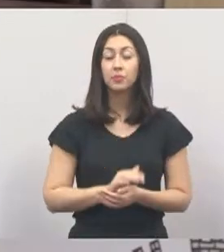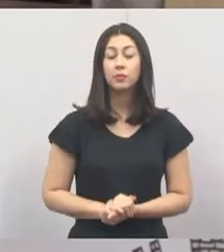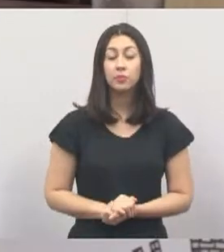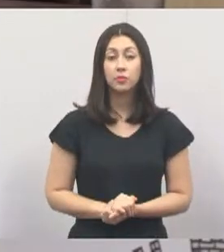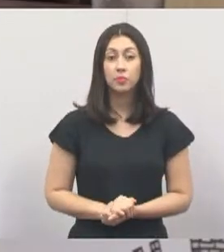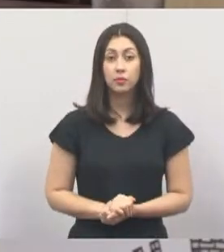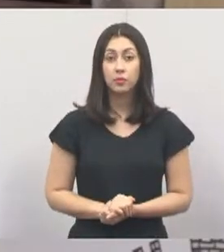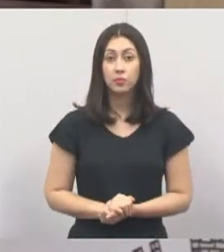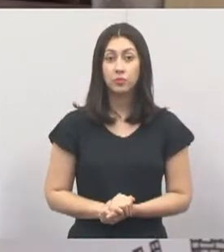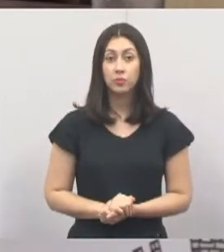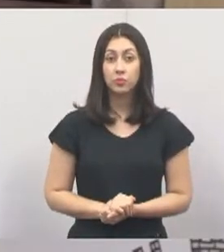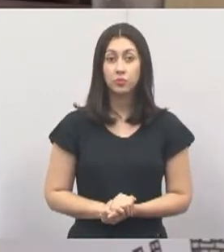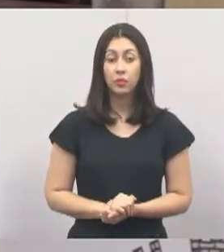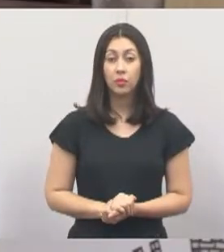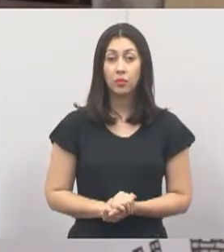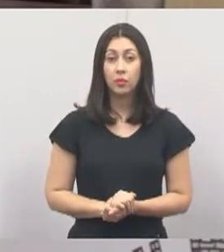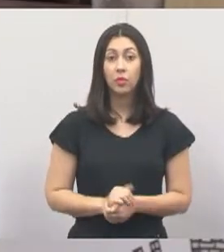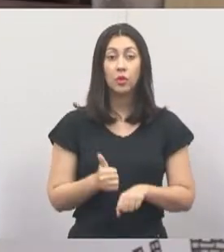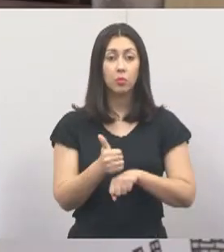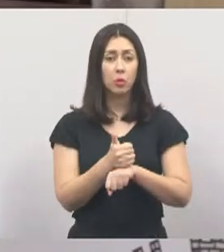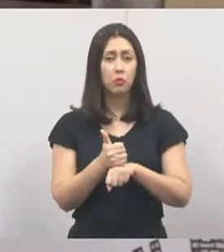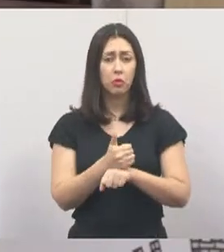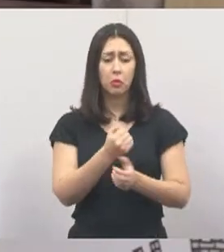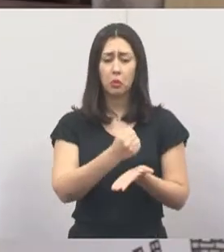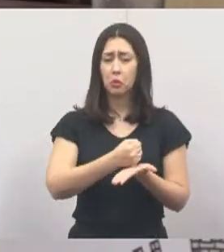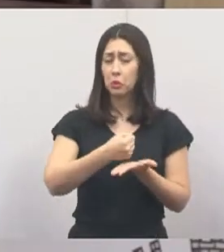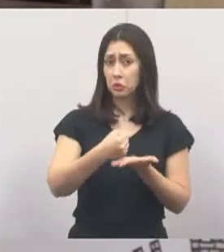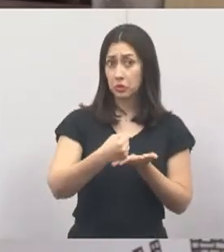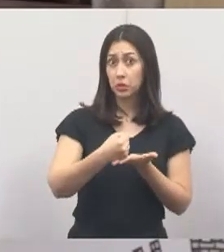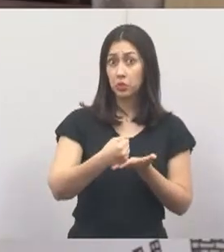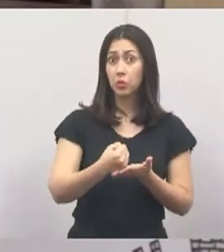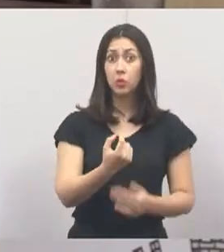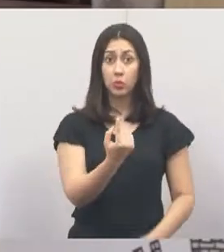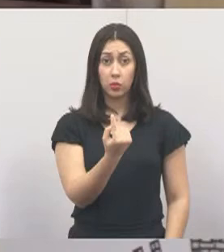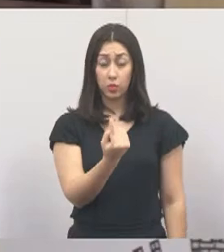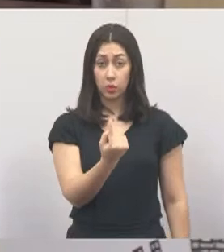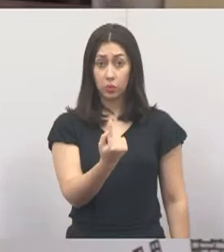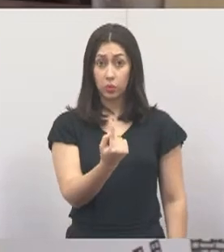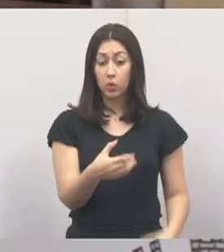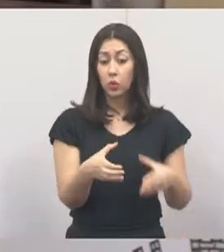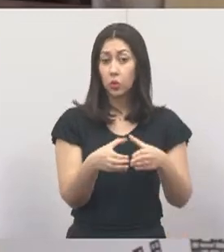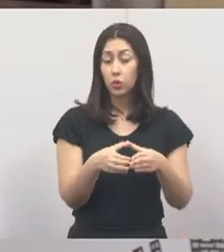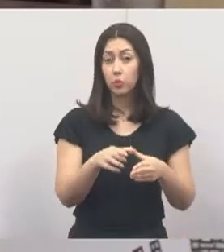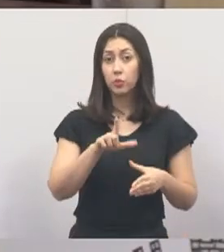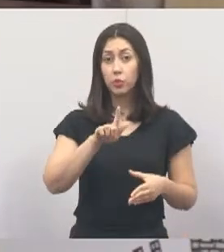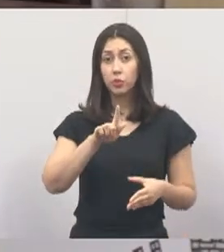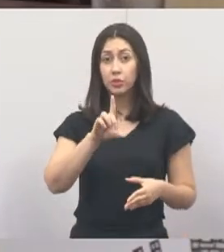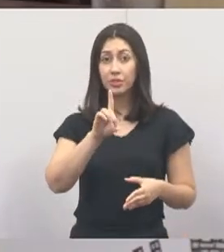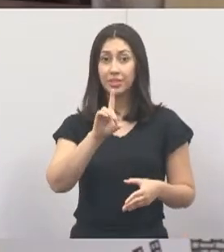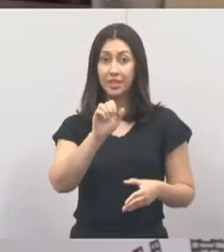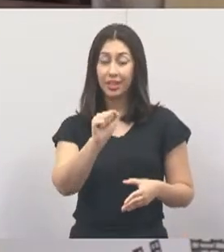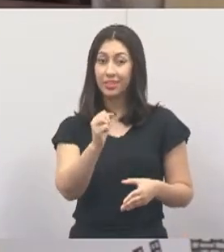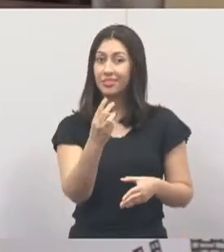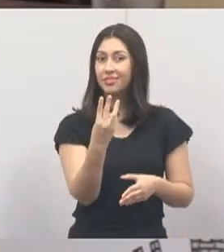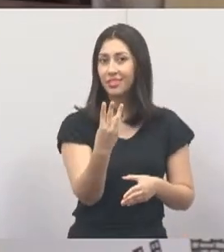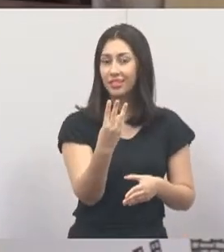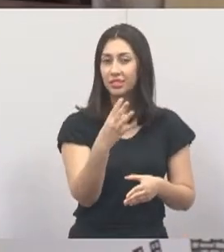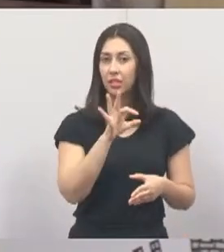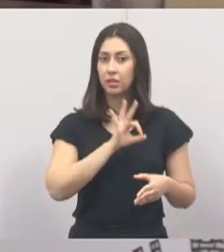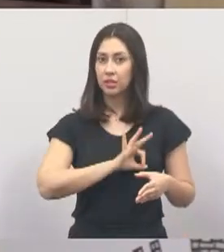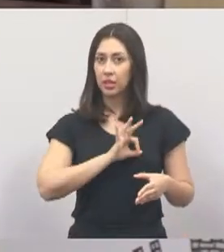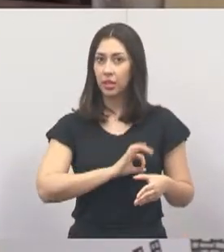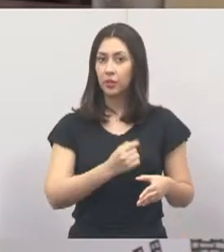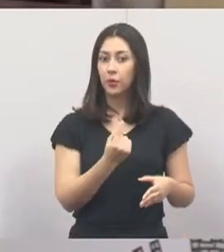828,28. Agente de contratação, quantidade 1, categoria GDA 03, valor